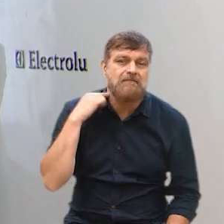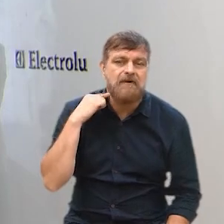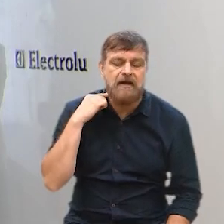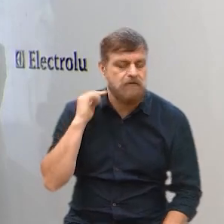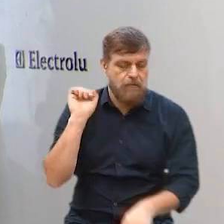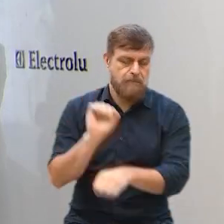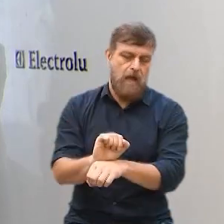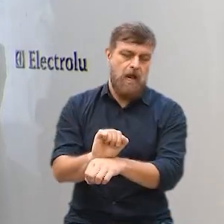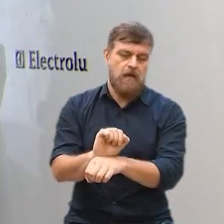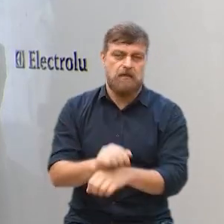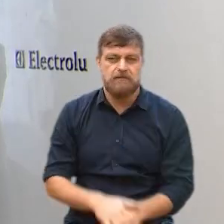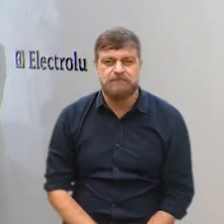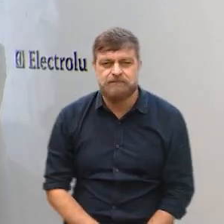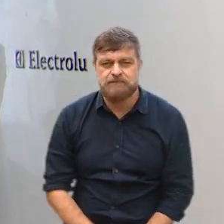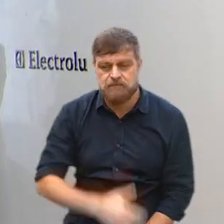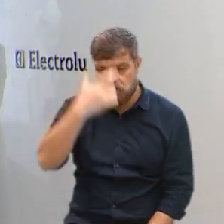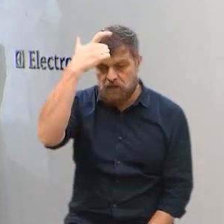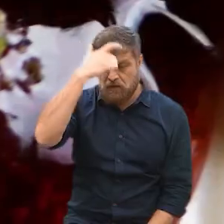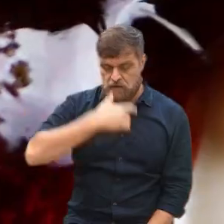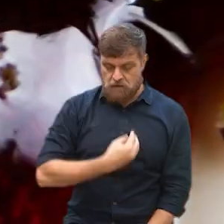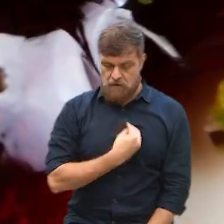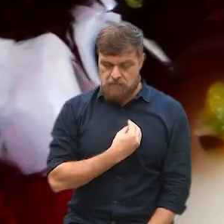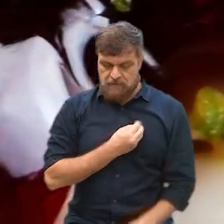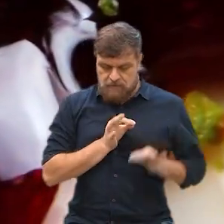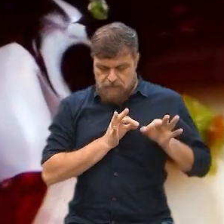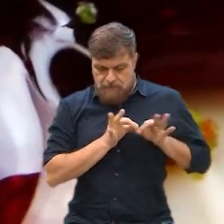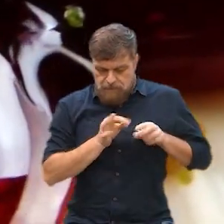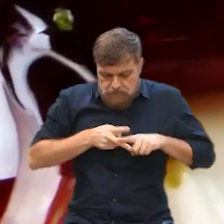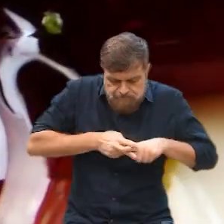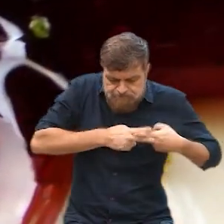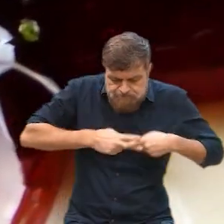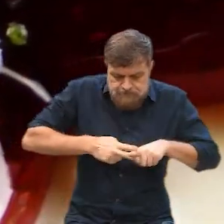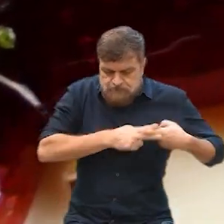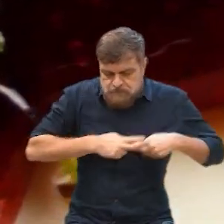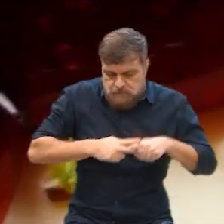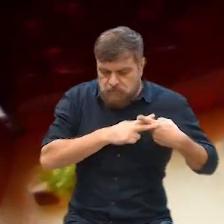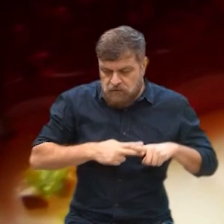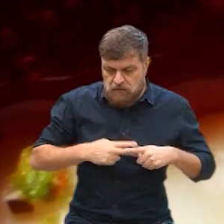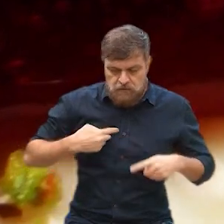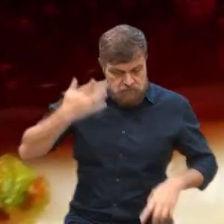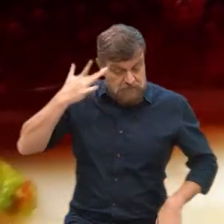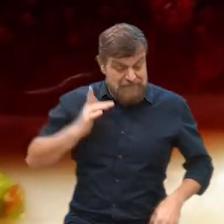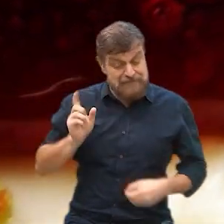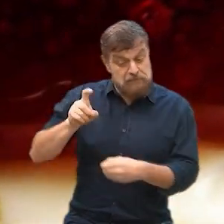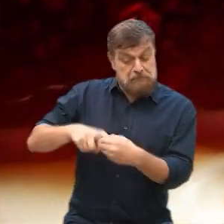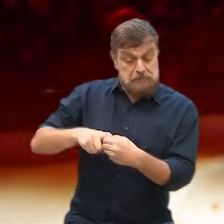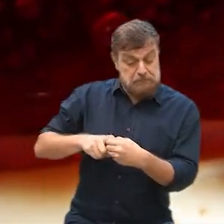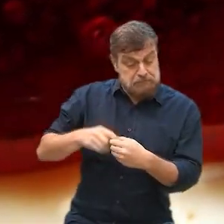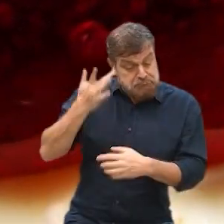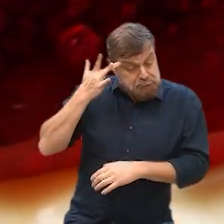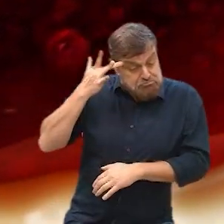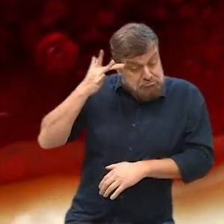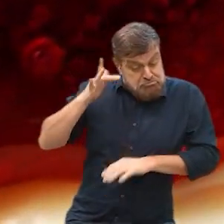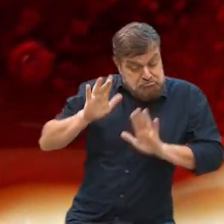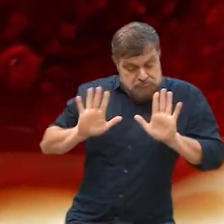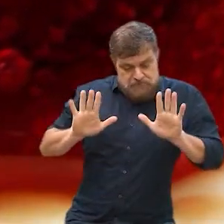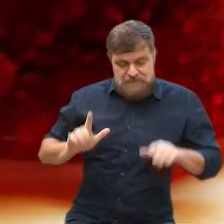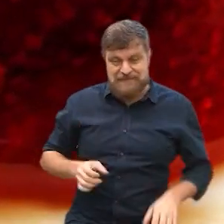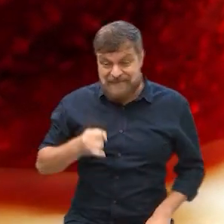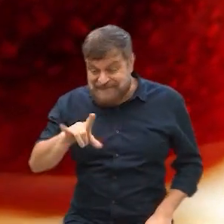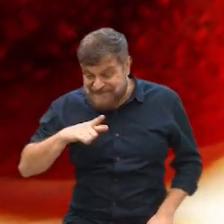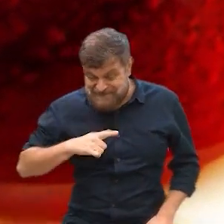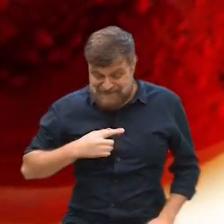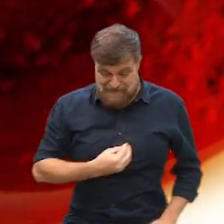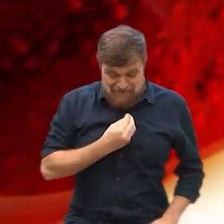seguinte, para eu me reorganizar. Eu dei um até breve, eu não sabia se eu voltaria. Se eu não conseguisse